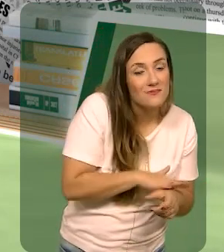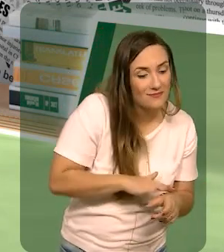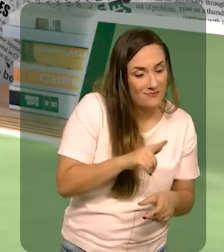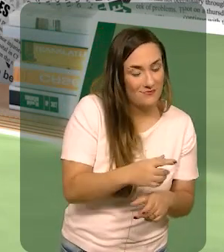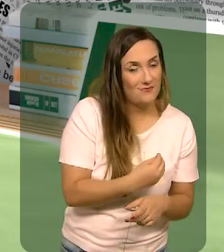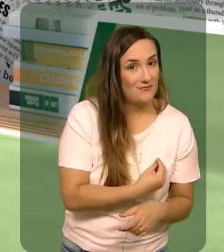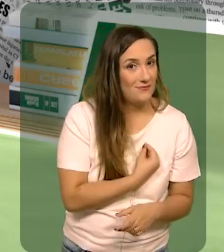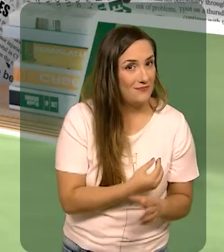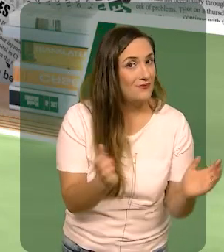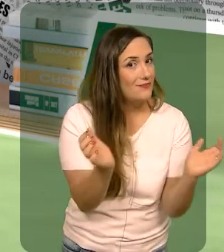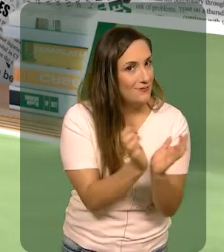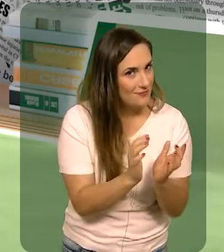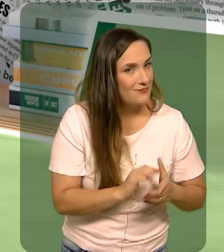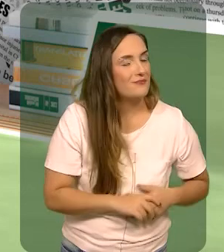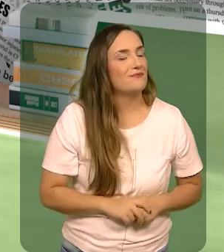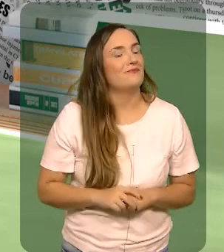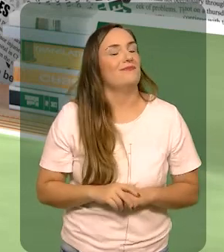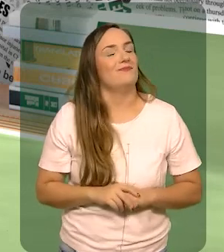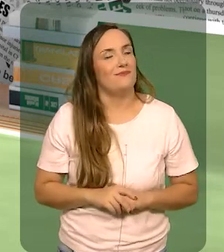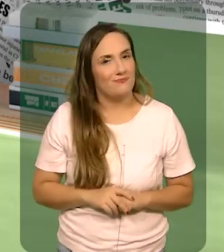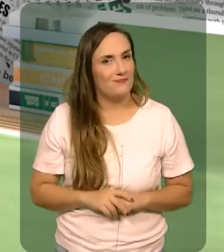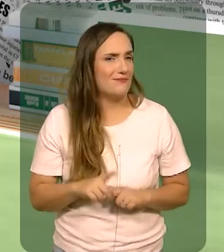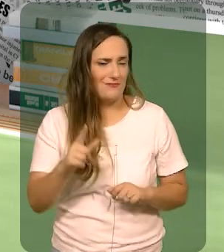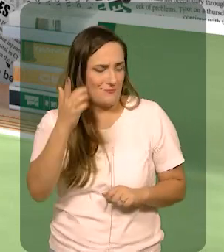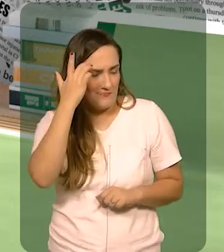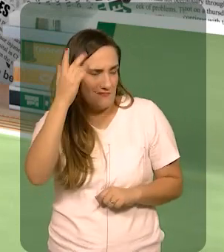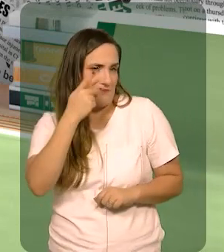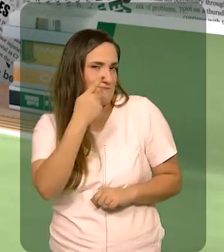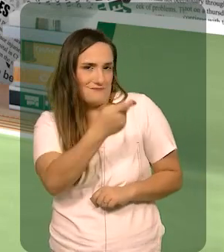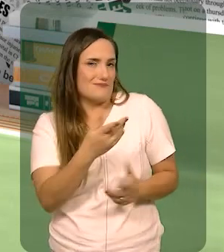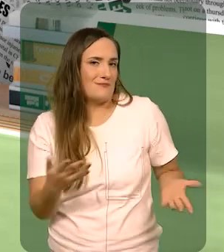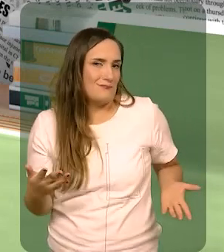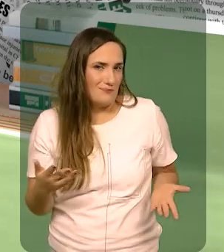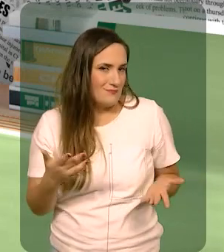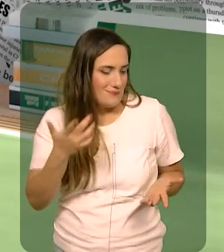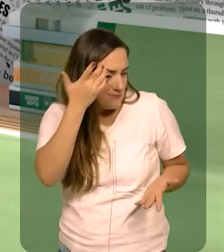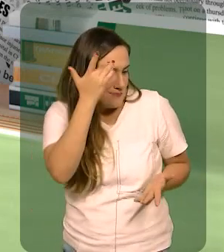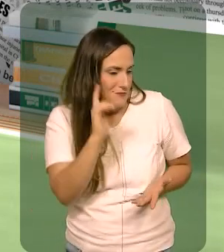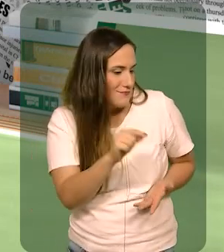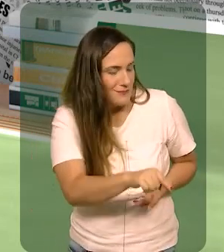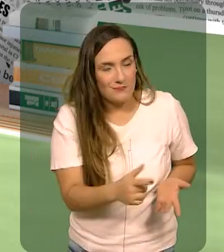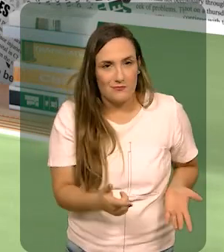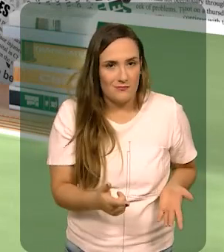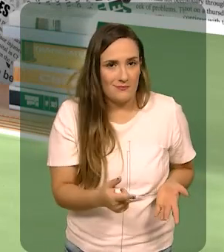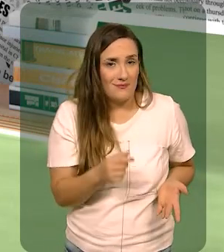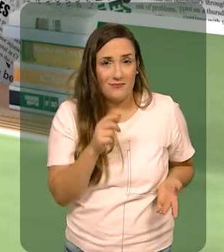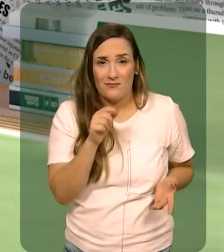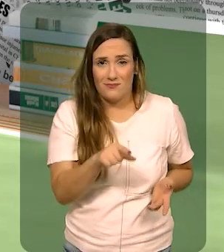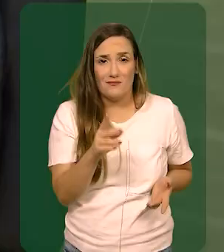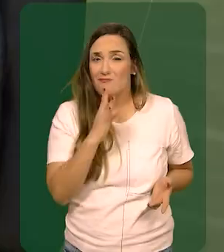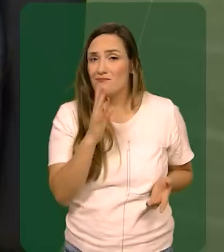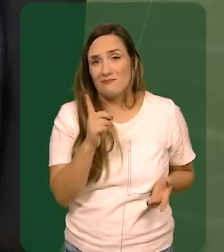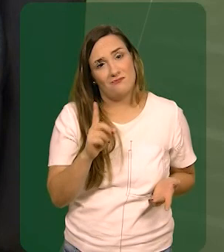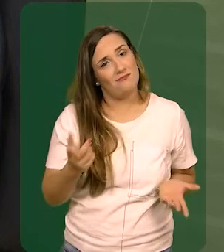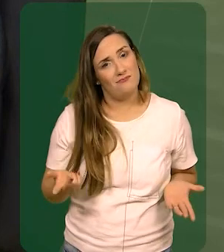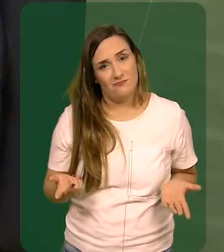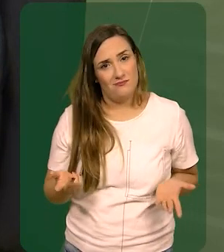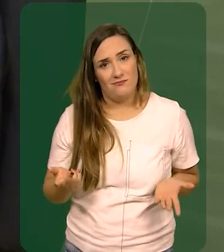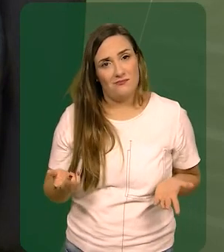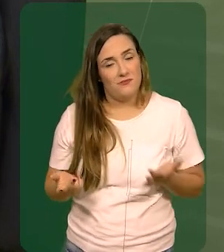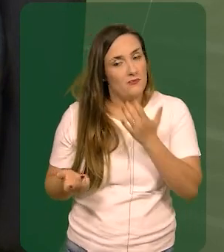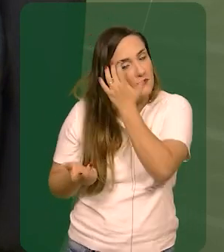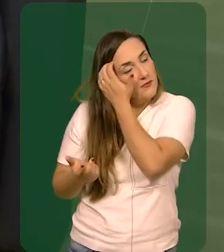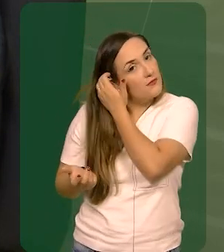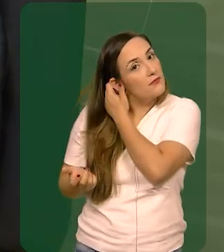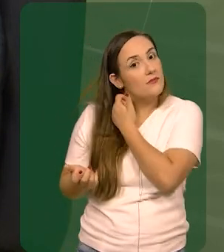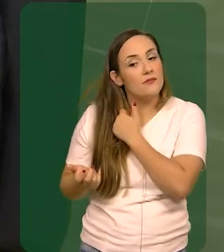totalmente ou não conhece uma realidade de um grupo. Né? Uhum. É muito fácil você falar de uma coisa que sem